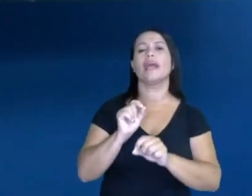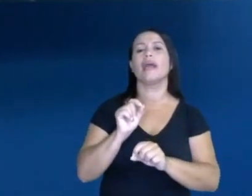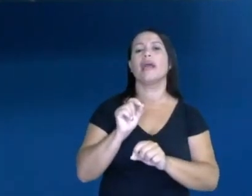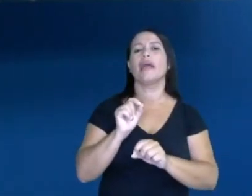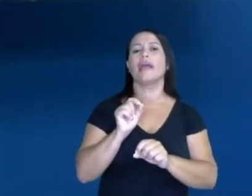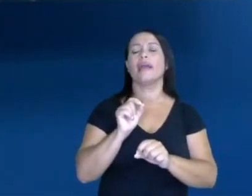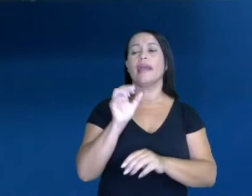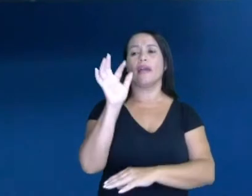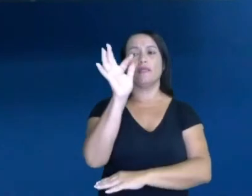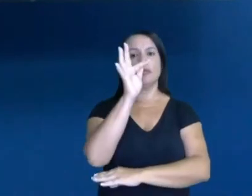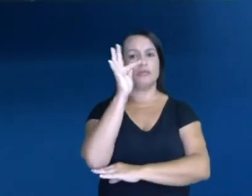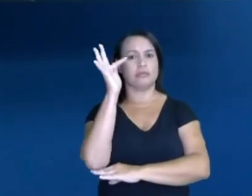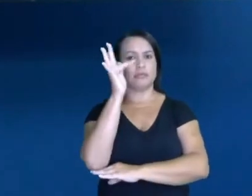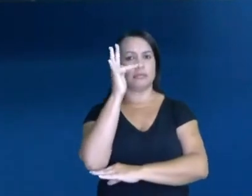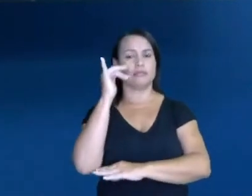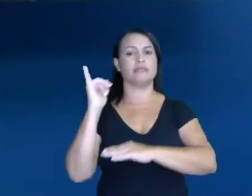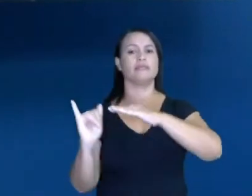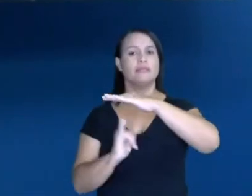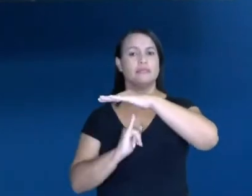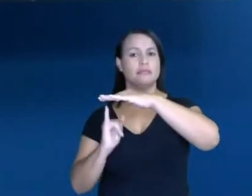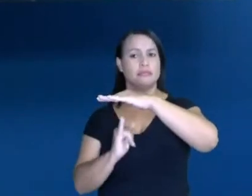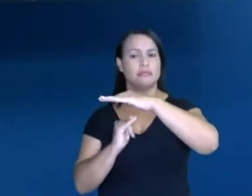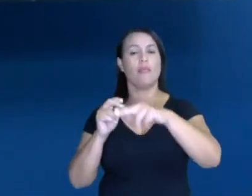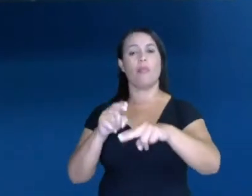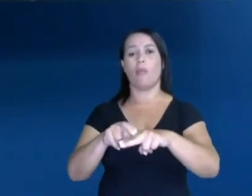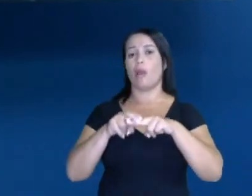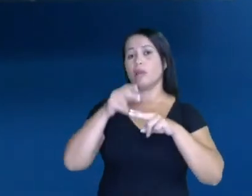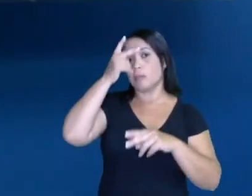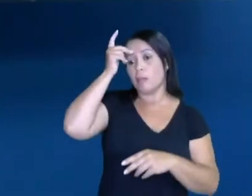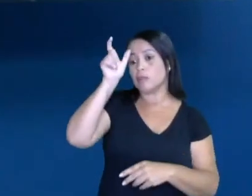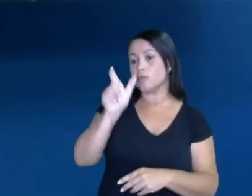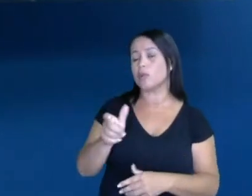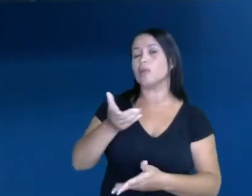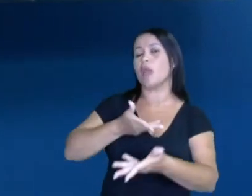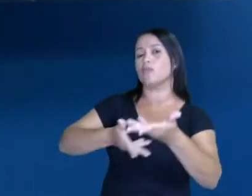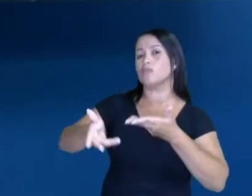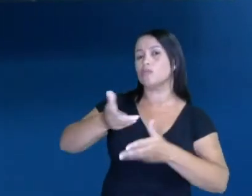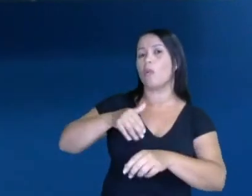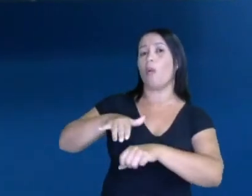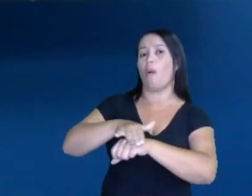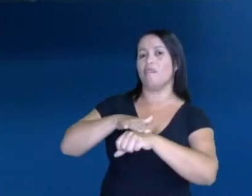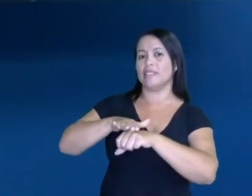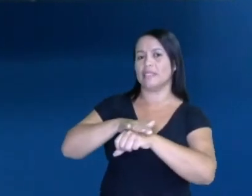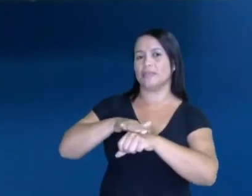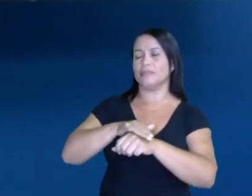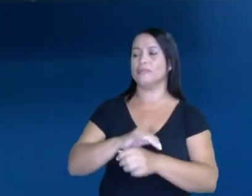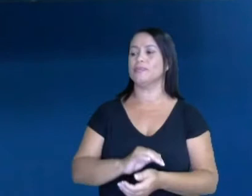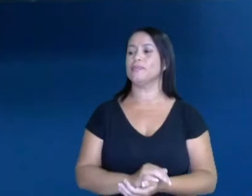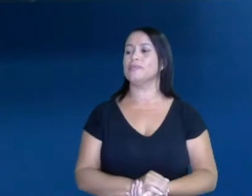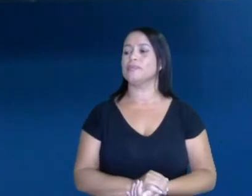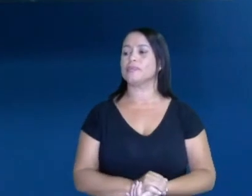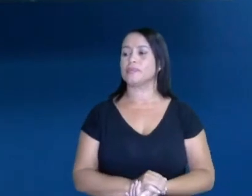a formalidade e a informalidade, por conta da pessoa com quem eu estou conversando.